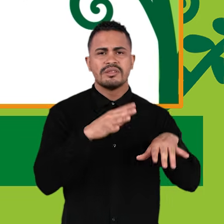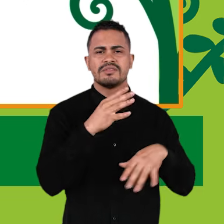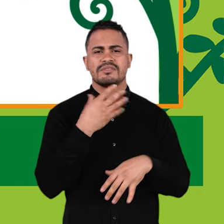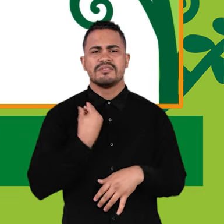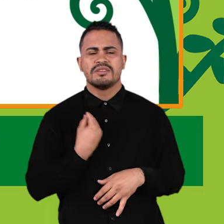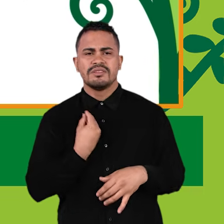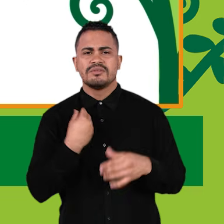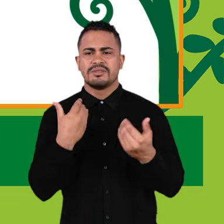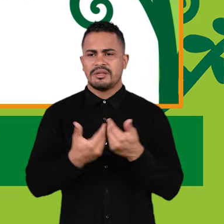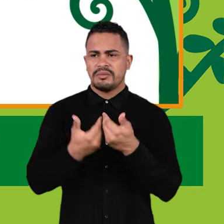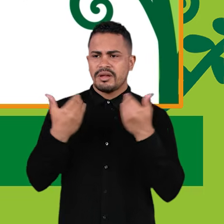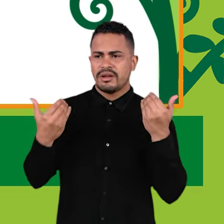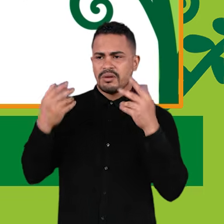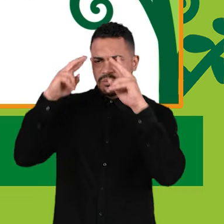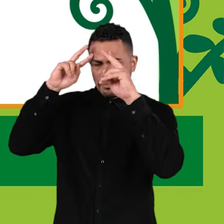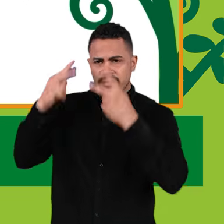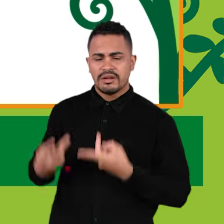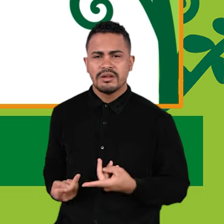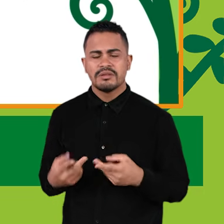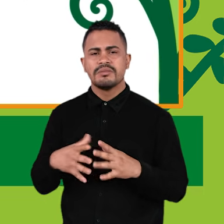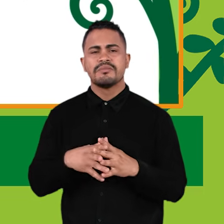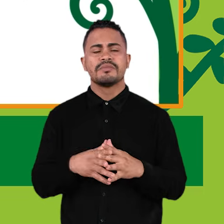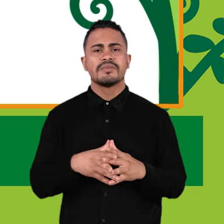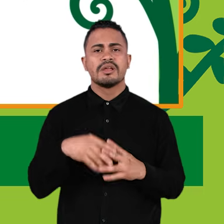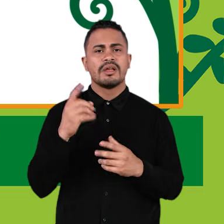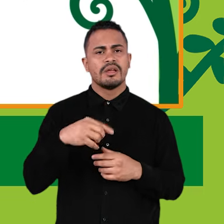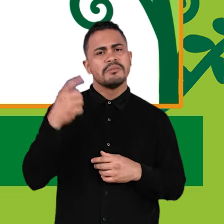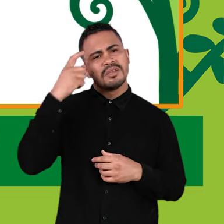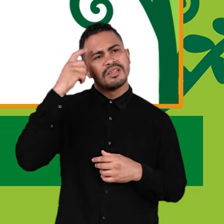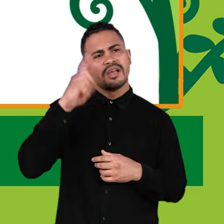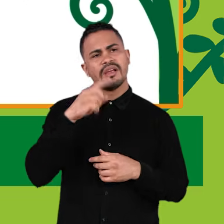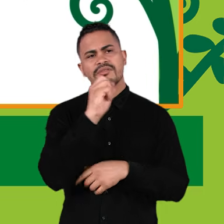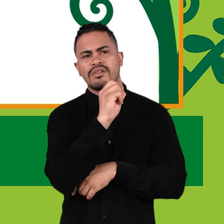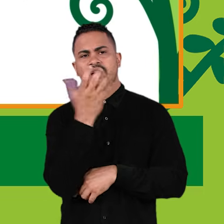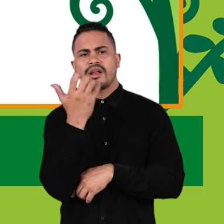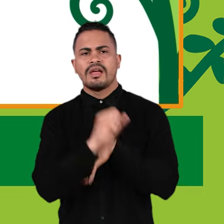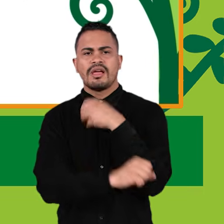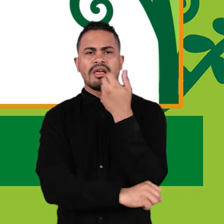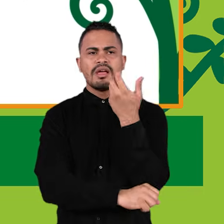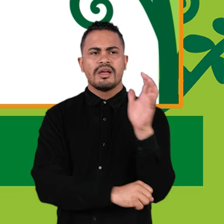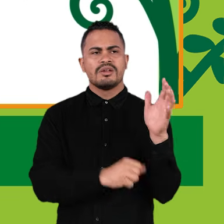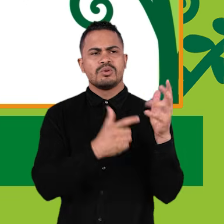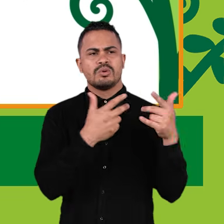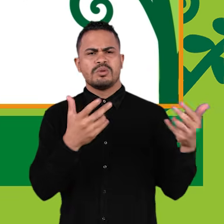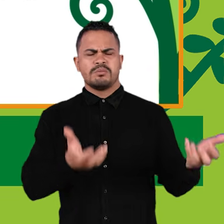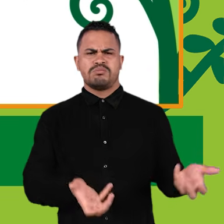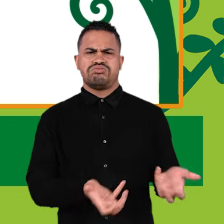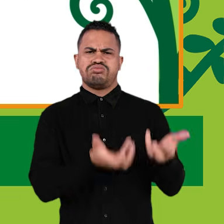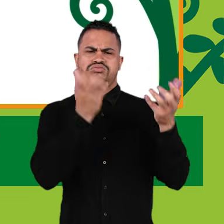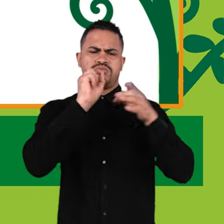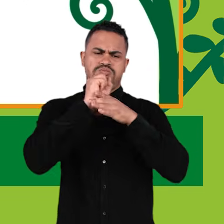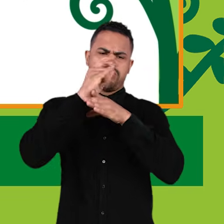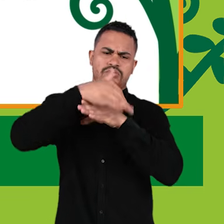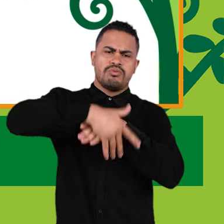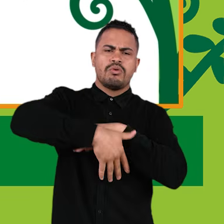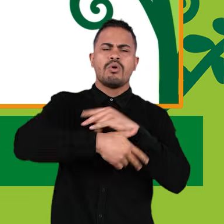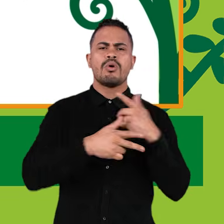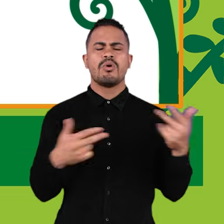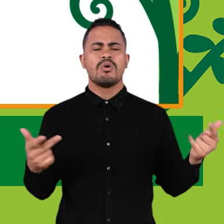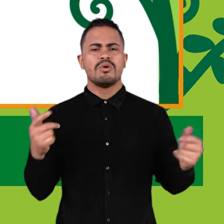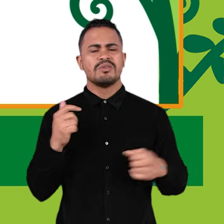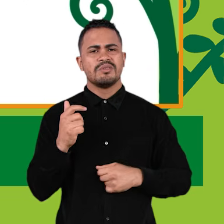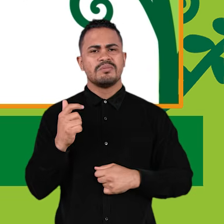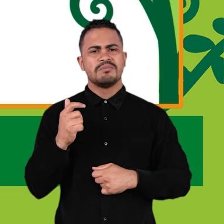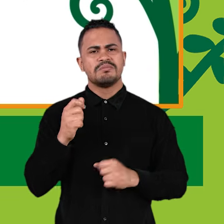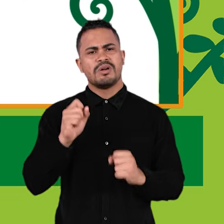pessoal fala, separado dos seres humanos, ela é algo como uma floresta ou algo bem exuberante, alguma coisa nesse sentido que você